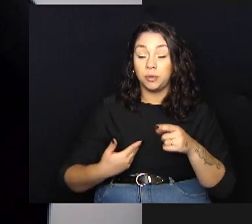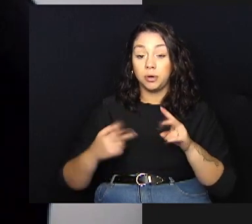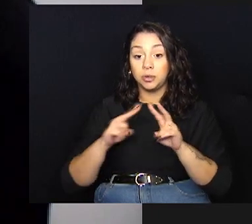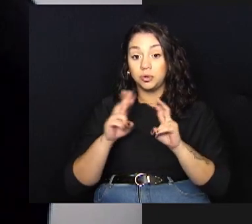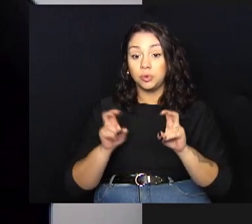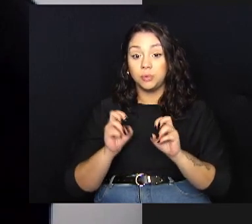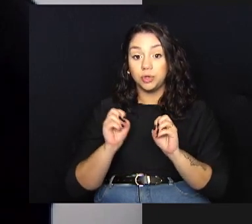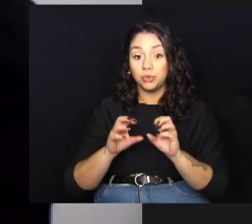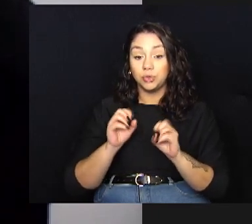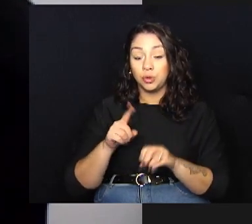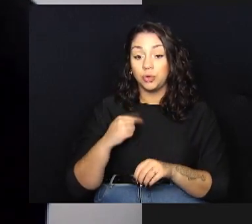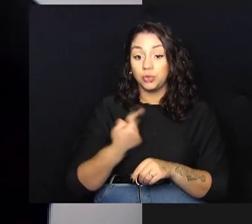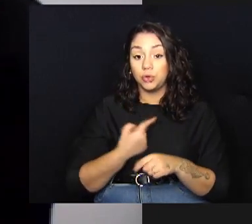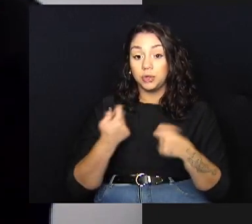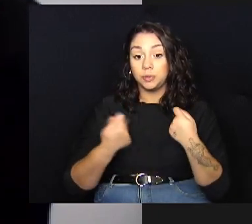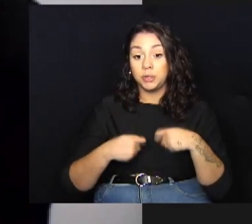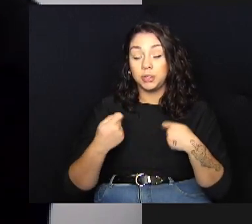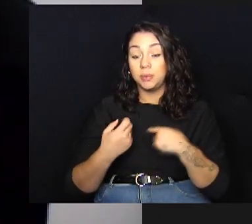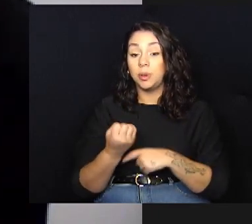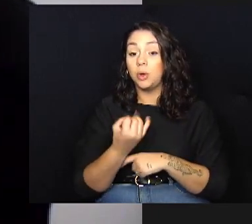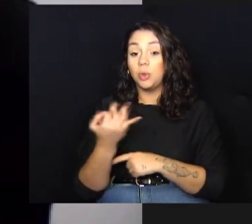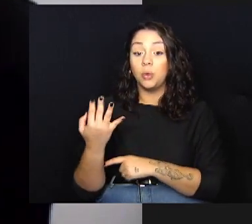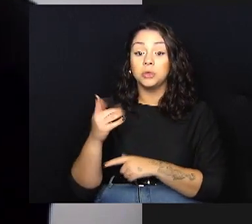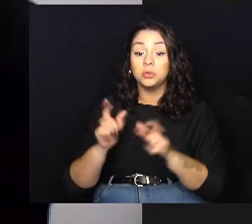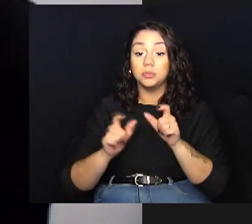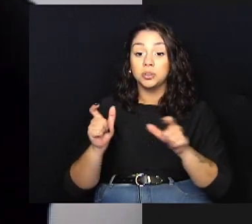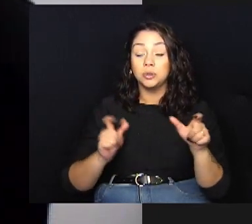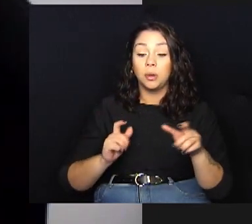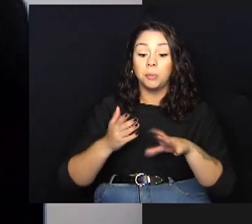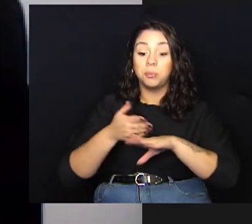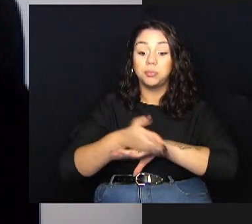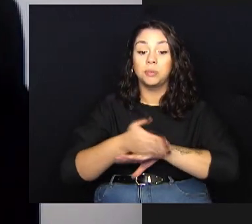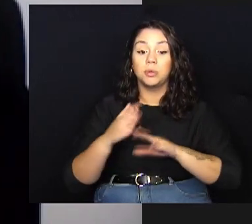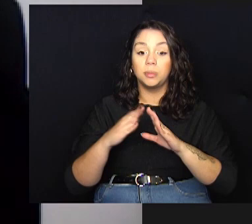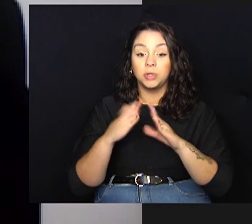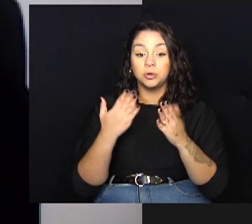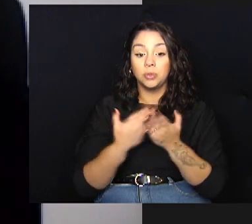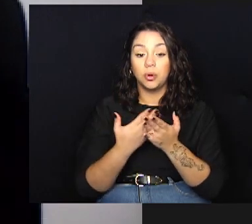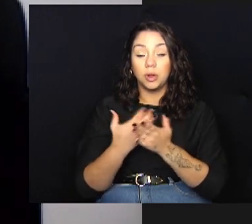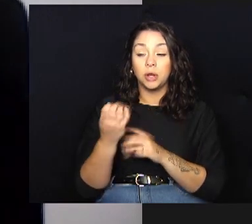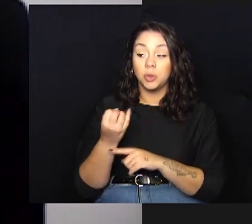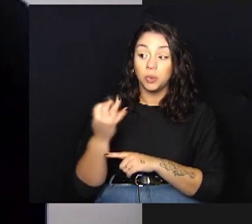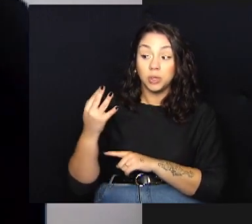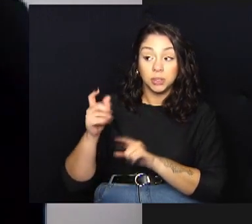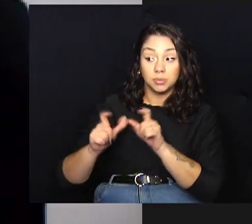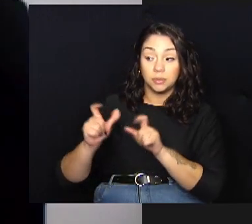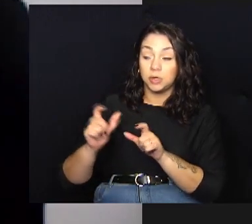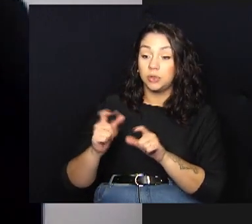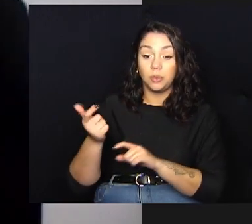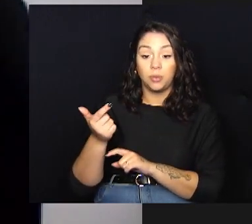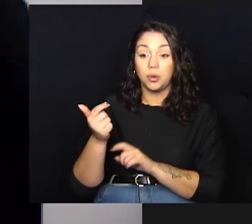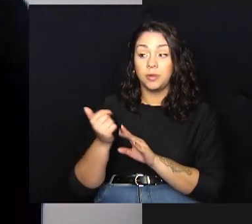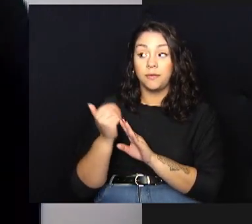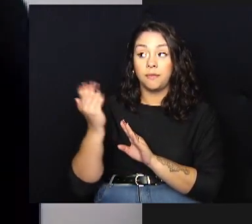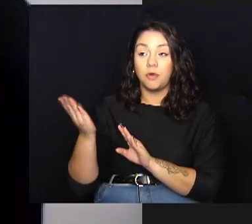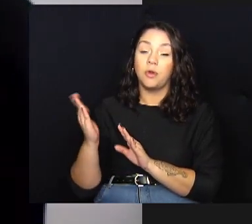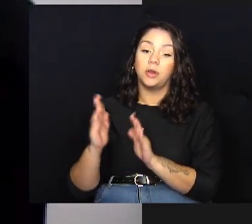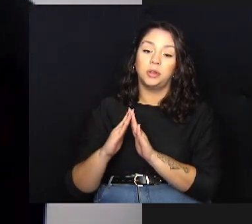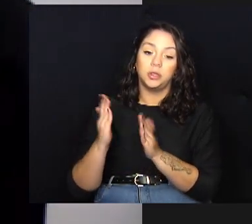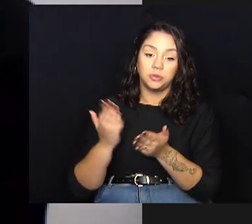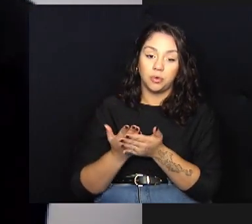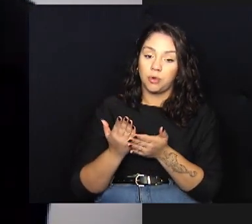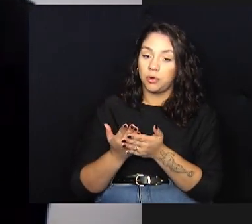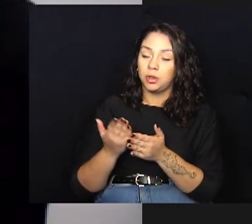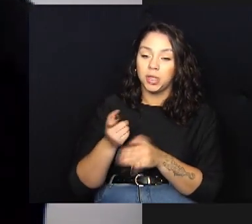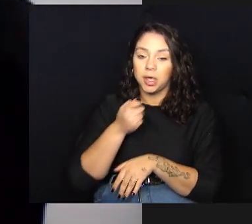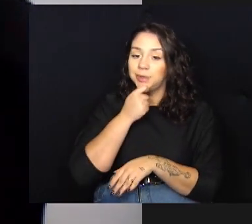a gente precisa saber quantas pessoas frequentam a escola e quantas pessoas estão fora da escola né então a